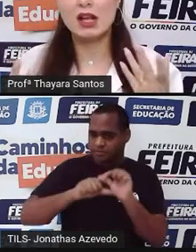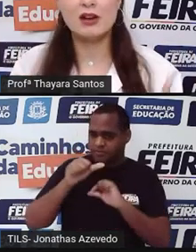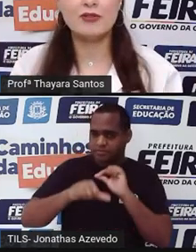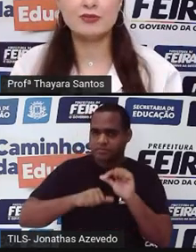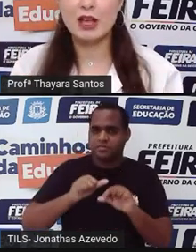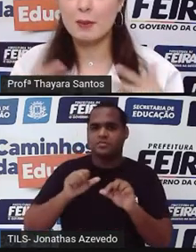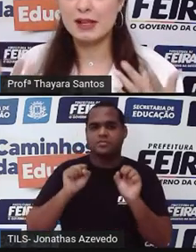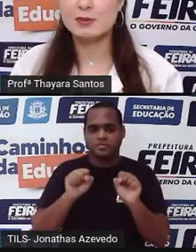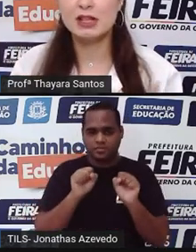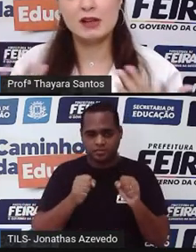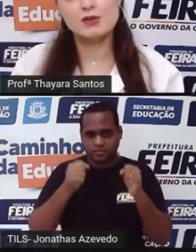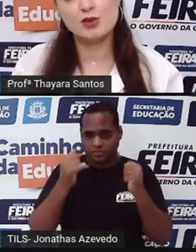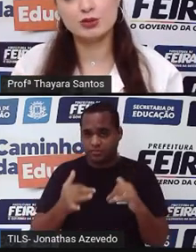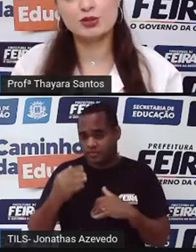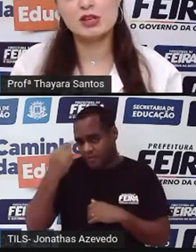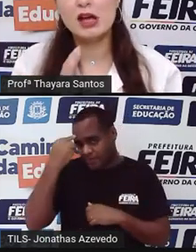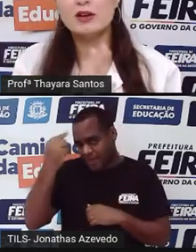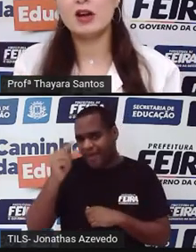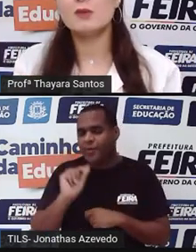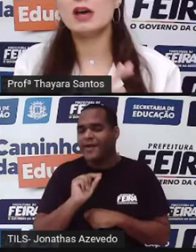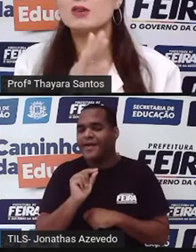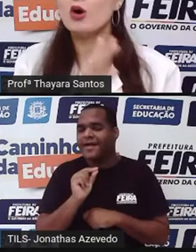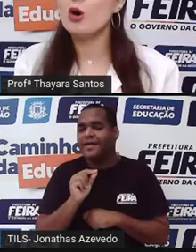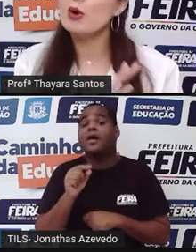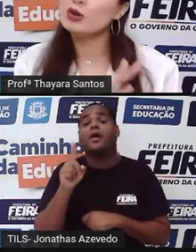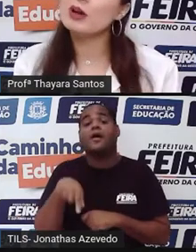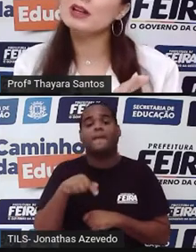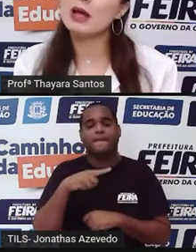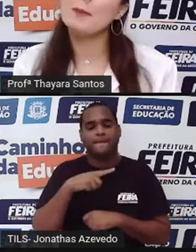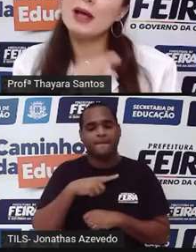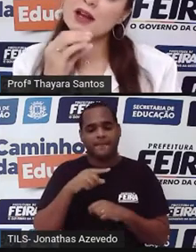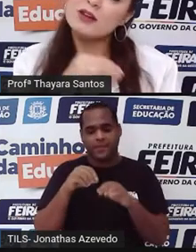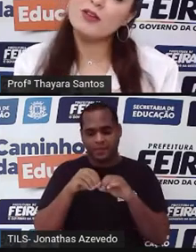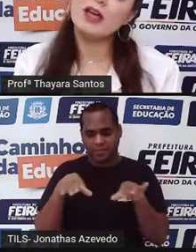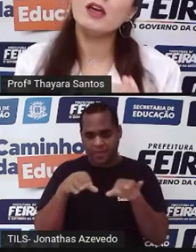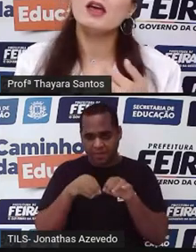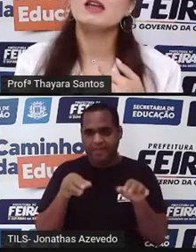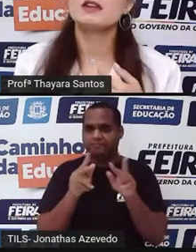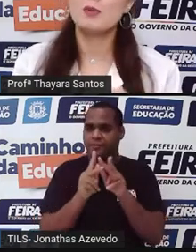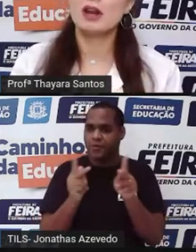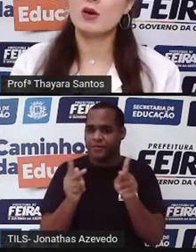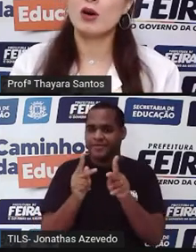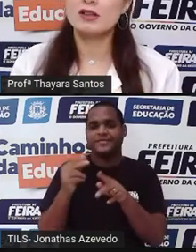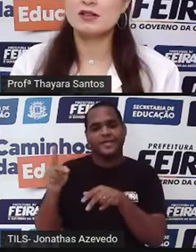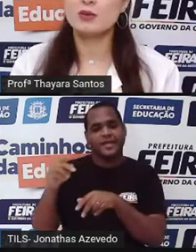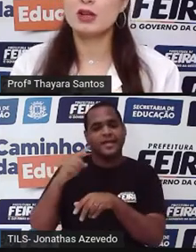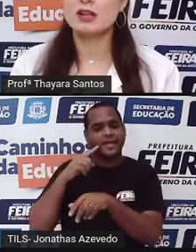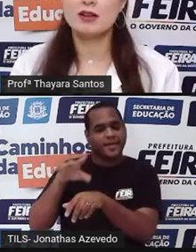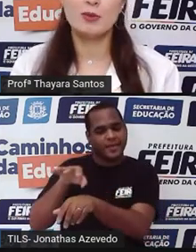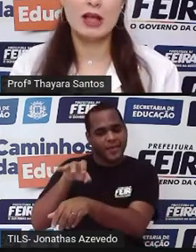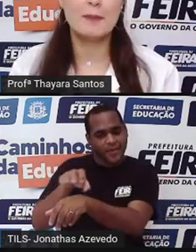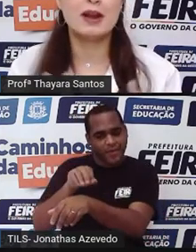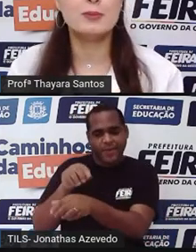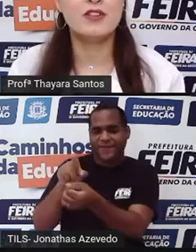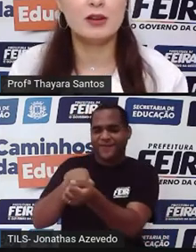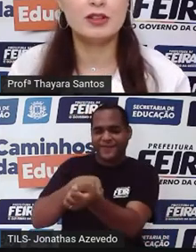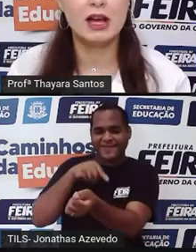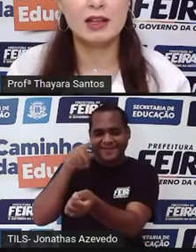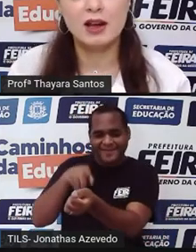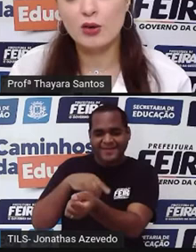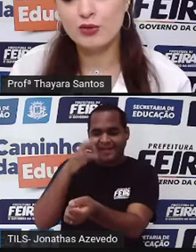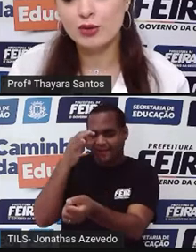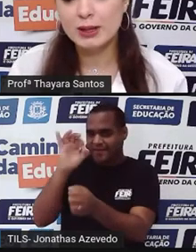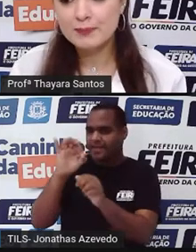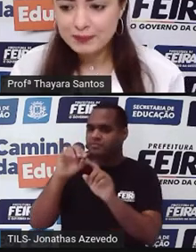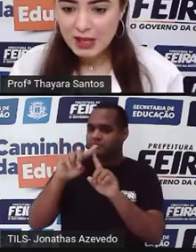e ele tem a mesma ideia dos outros vai liberando o hormônio ali na pele que vai entrar pela corrente sanguínea da mulher para